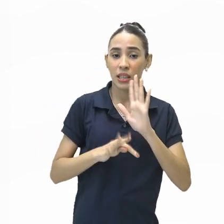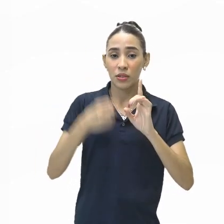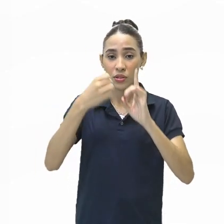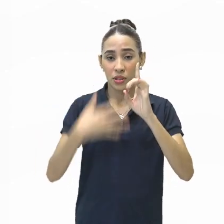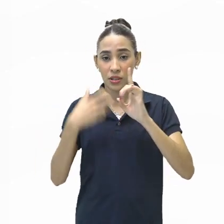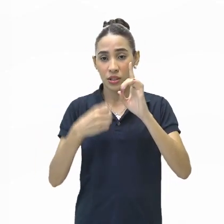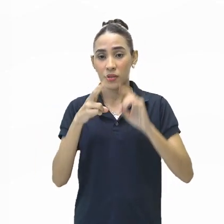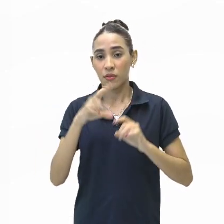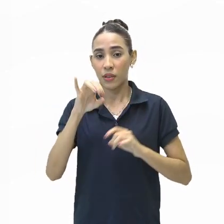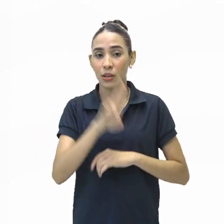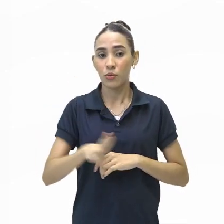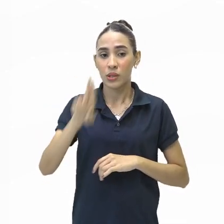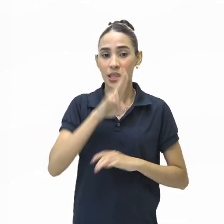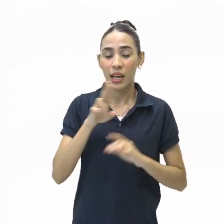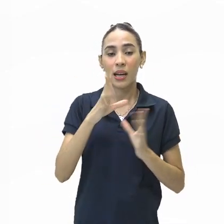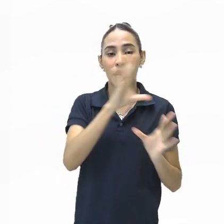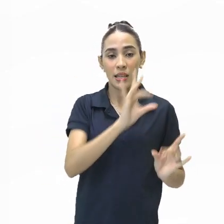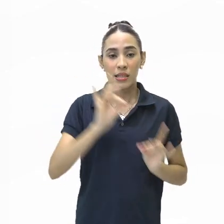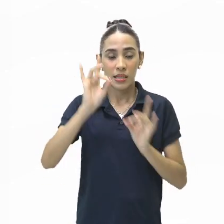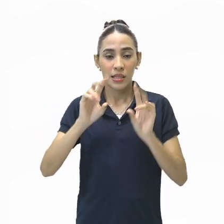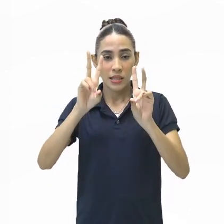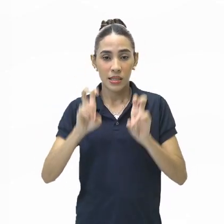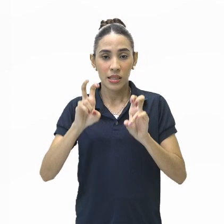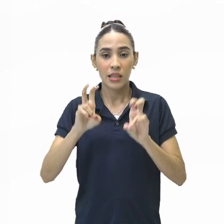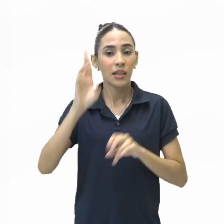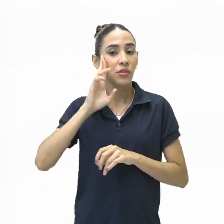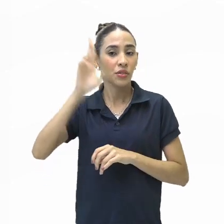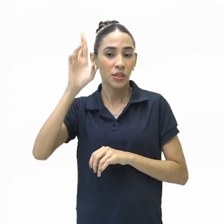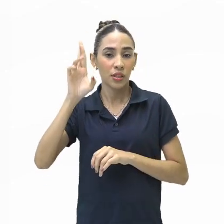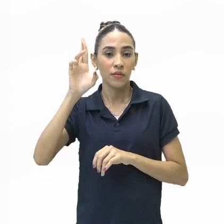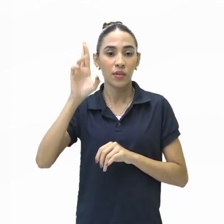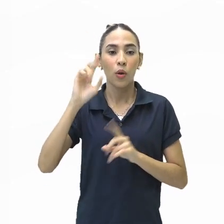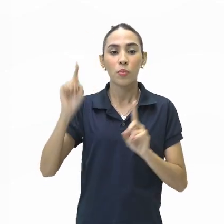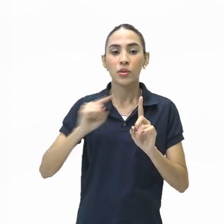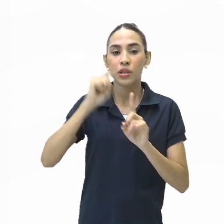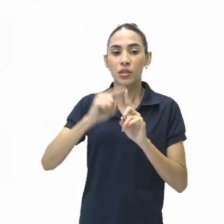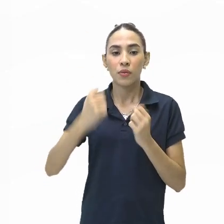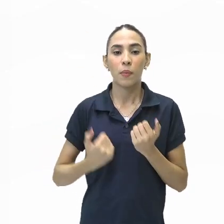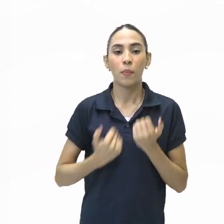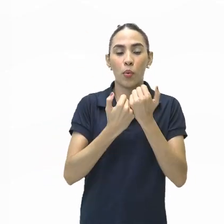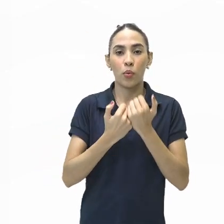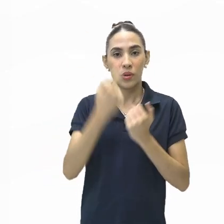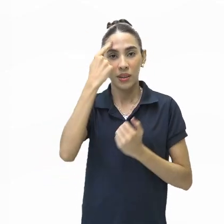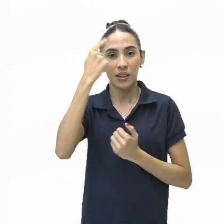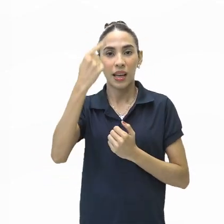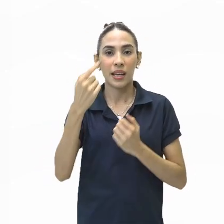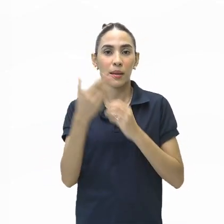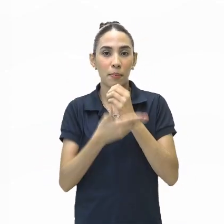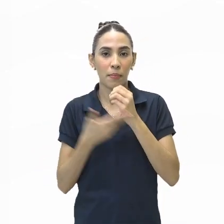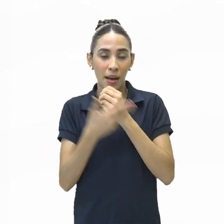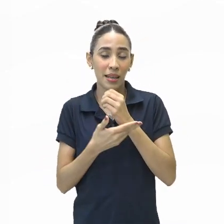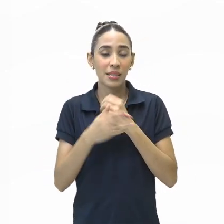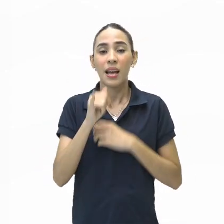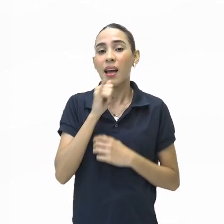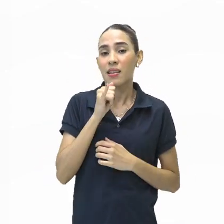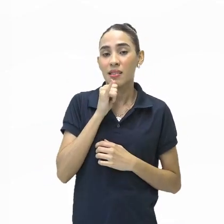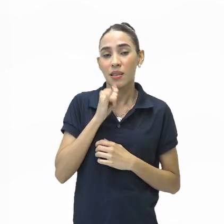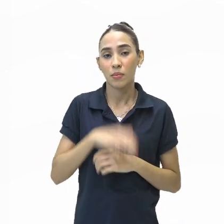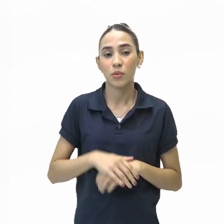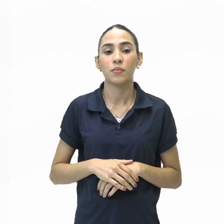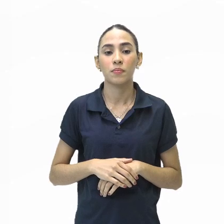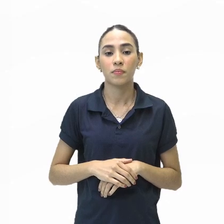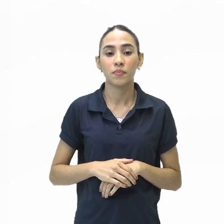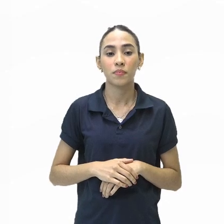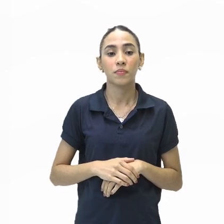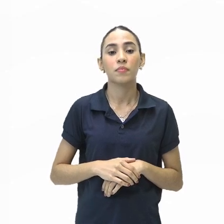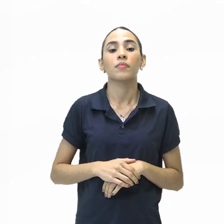dissertativos que utilizam a citação de argumentos de autoridade no intuito de reforçar uma ideia. Um exemplo aí, segundo